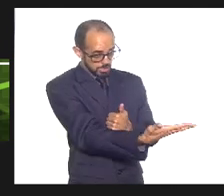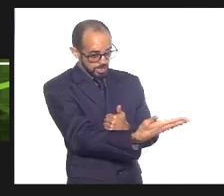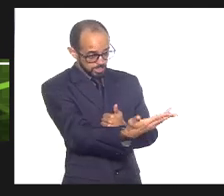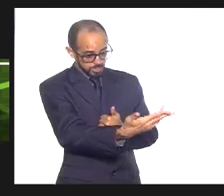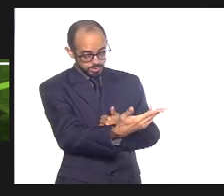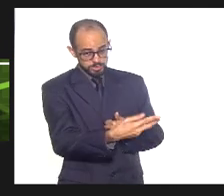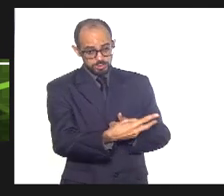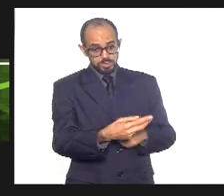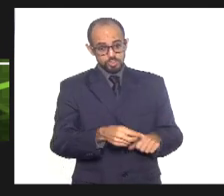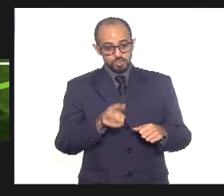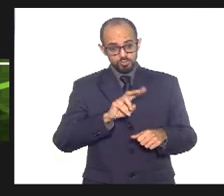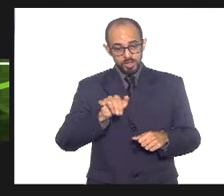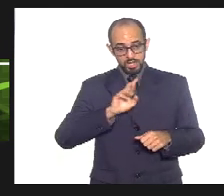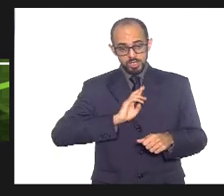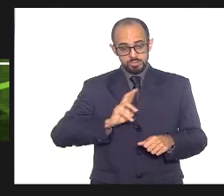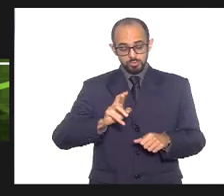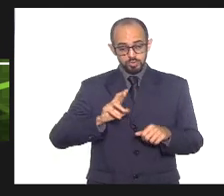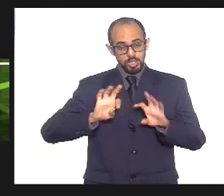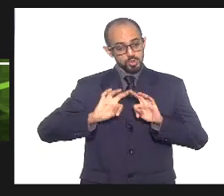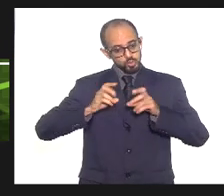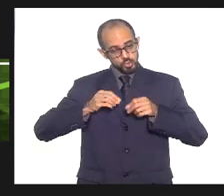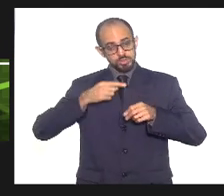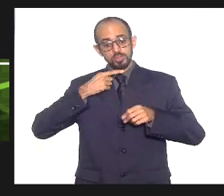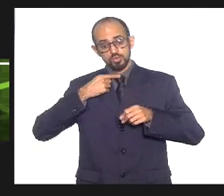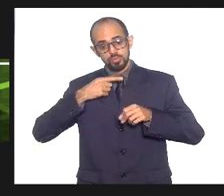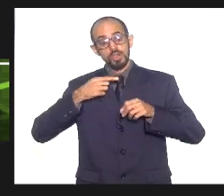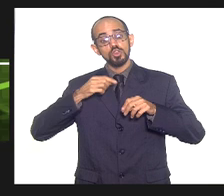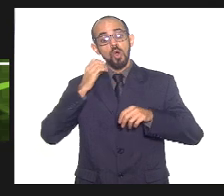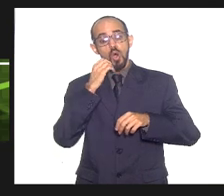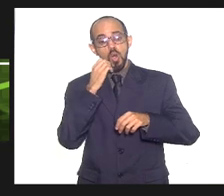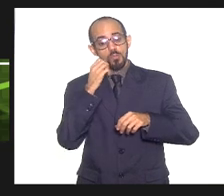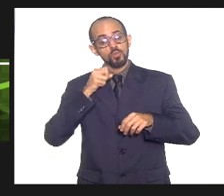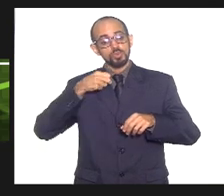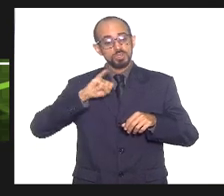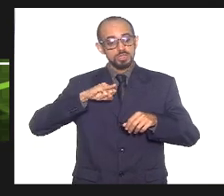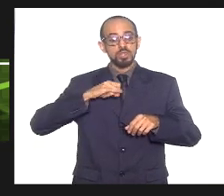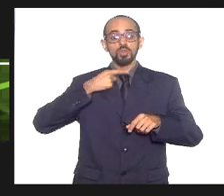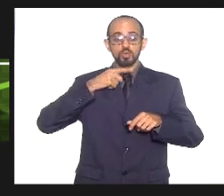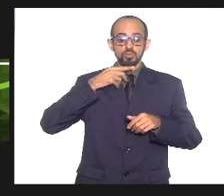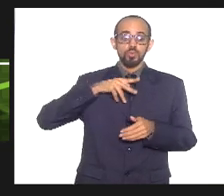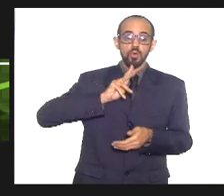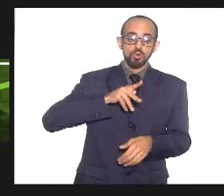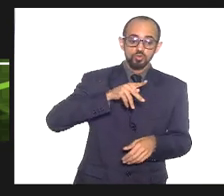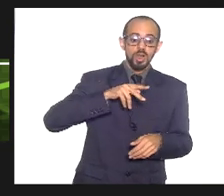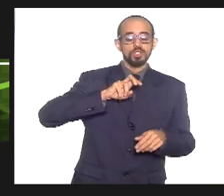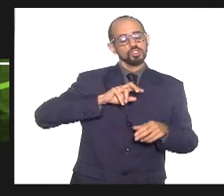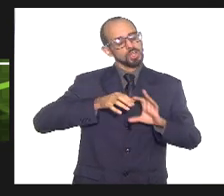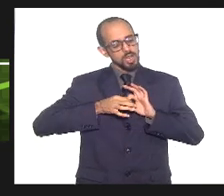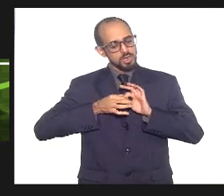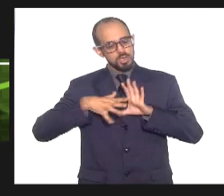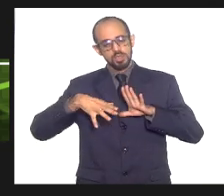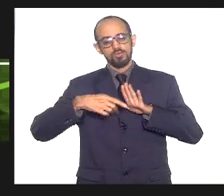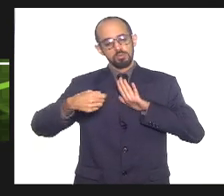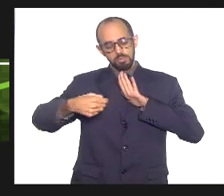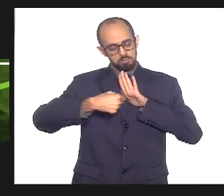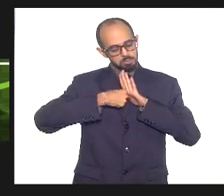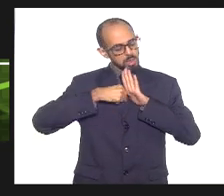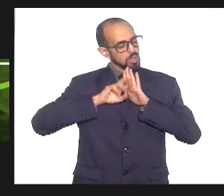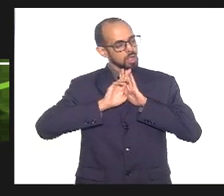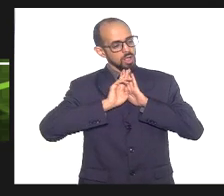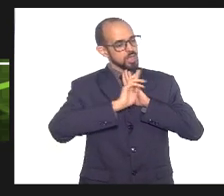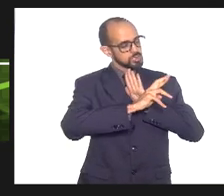comissão, mas, obviamente, se restando qualquer esclarecimento futuro, estaremos disponíveis para prestar as